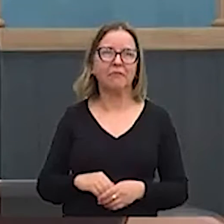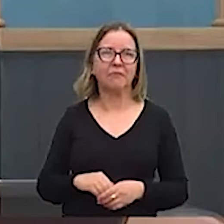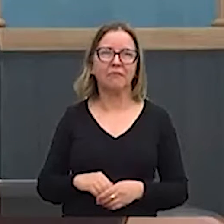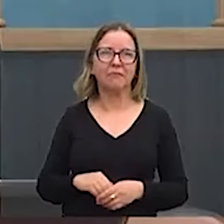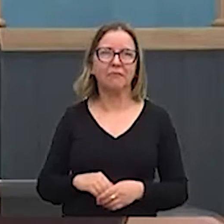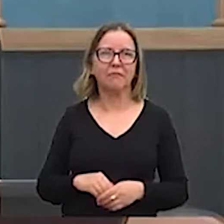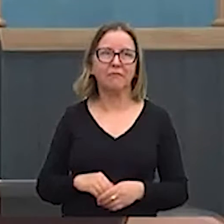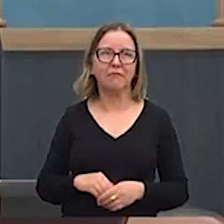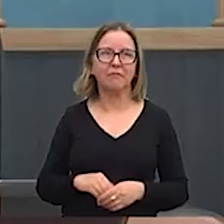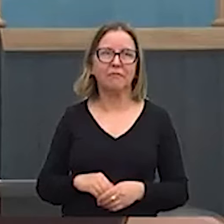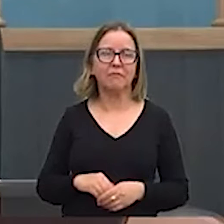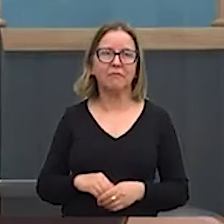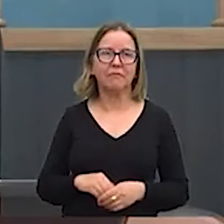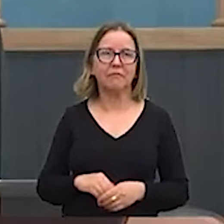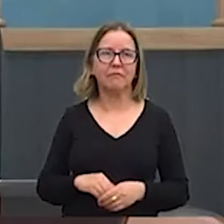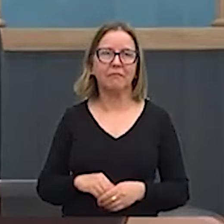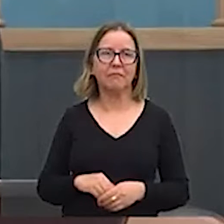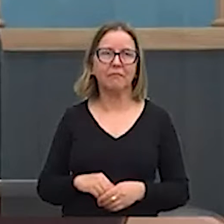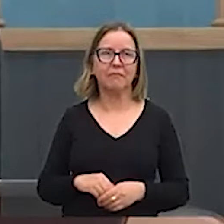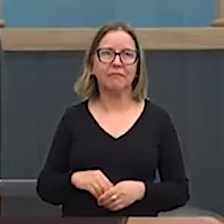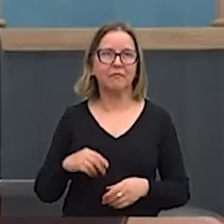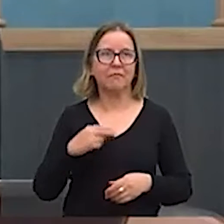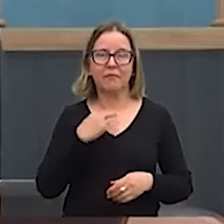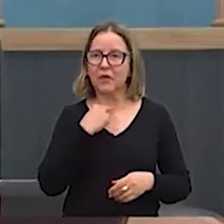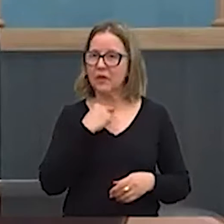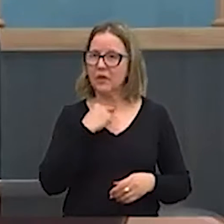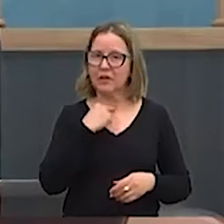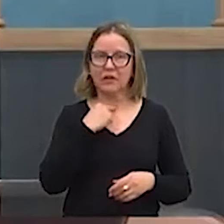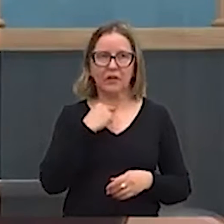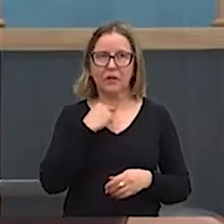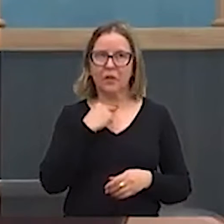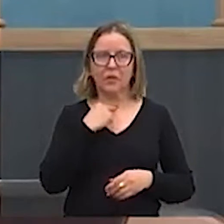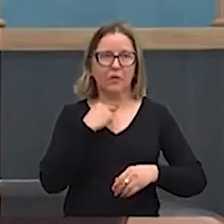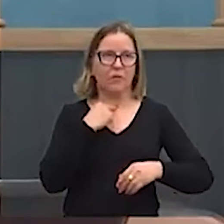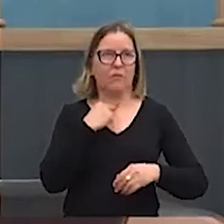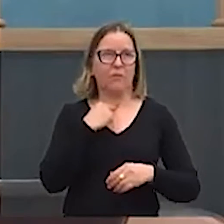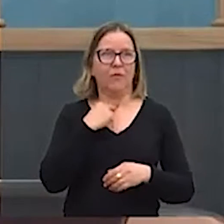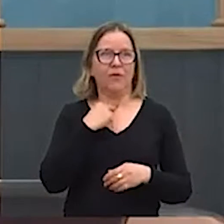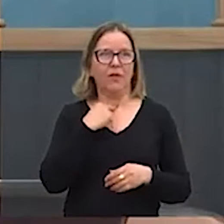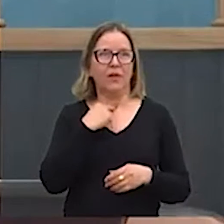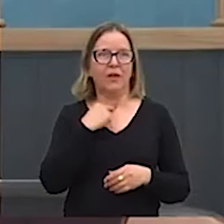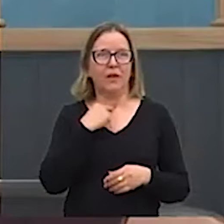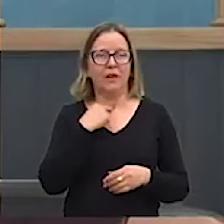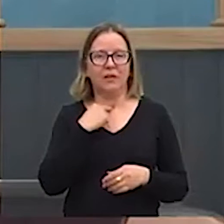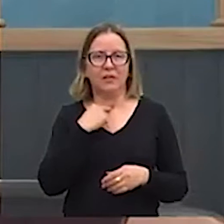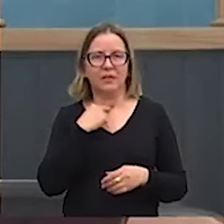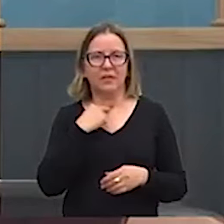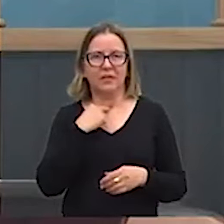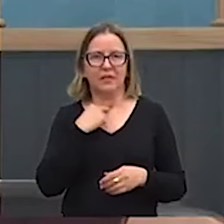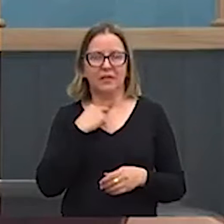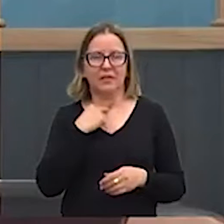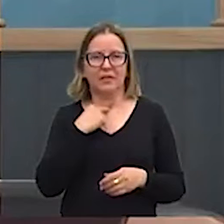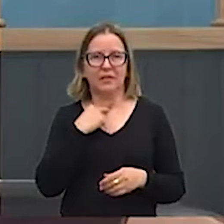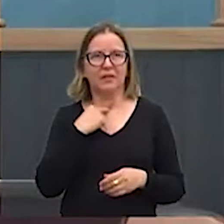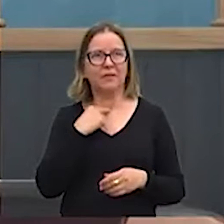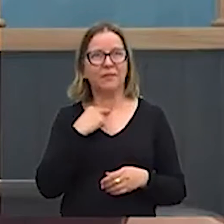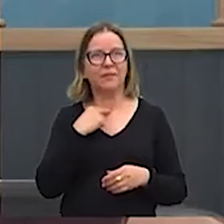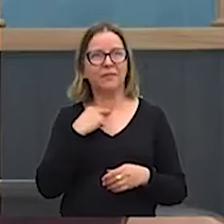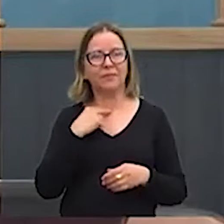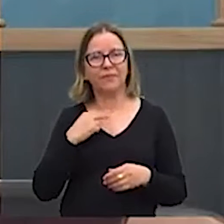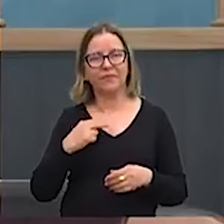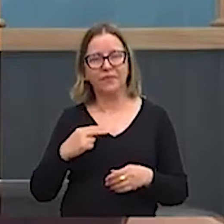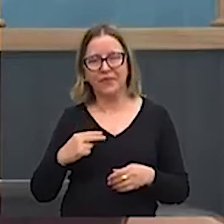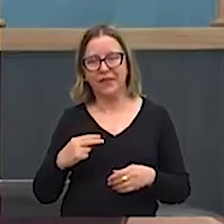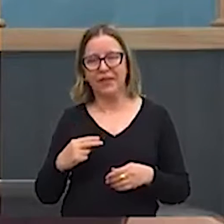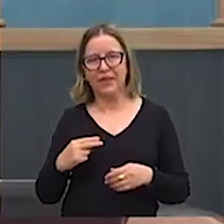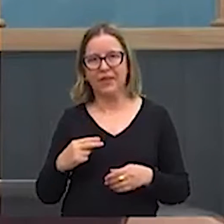Não pode colocar isso aqui, uma salvação parcial. Não tem meia